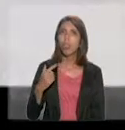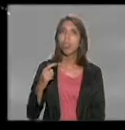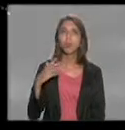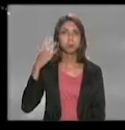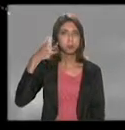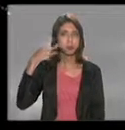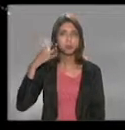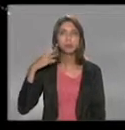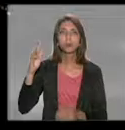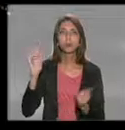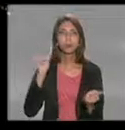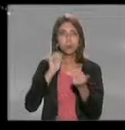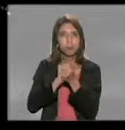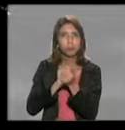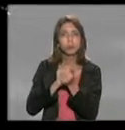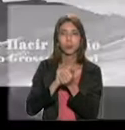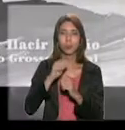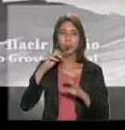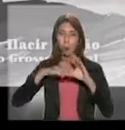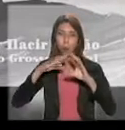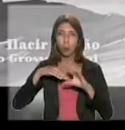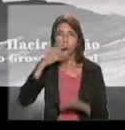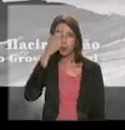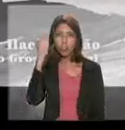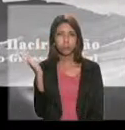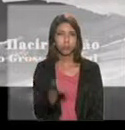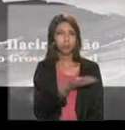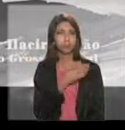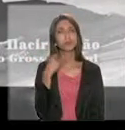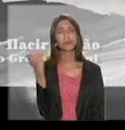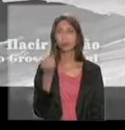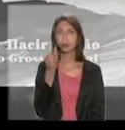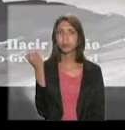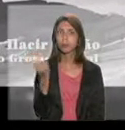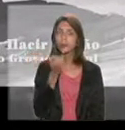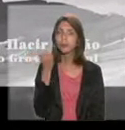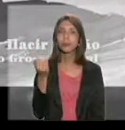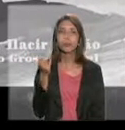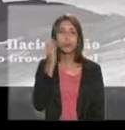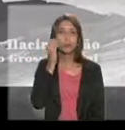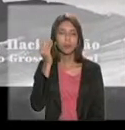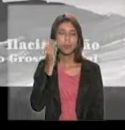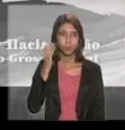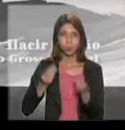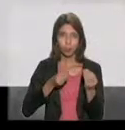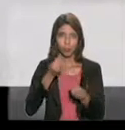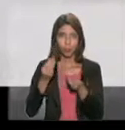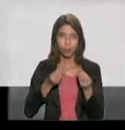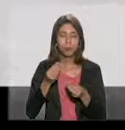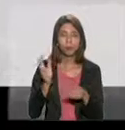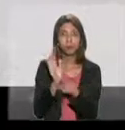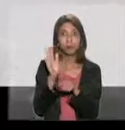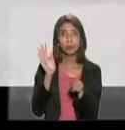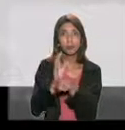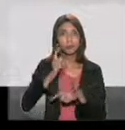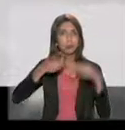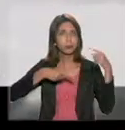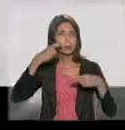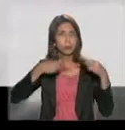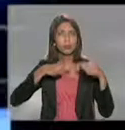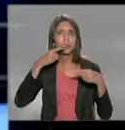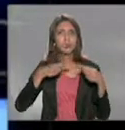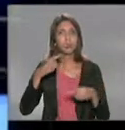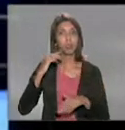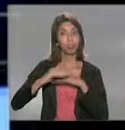Participar desse evento, desse seminário, Não Deixe Seu Concurso Passar em Branco, foi extremamente importante para trazer uma contribuição,